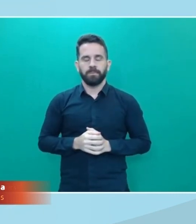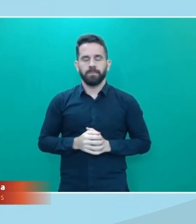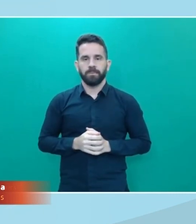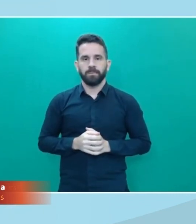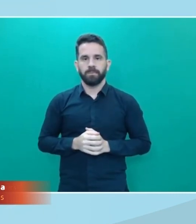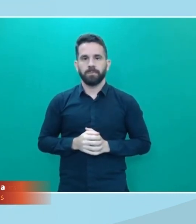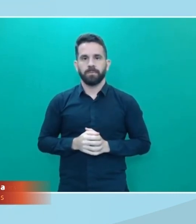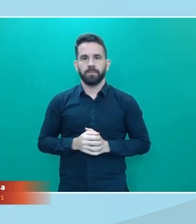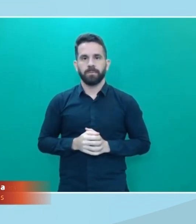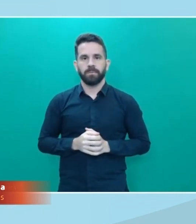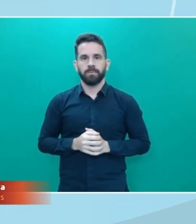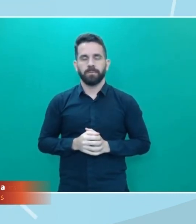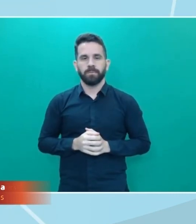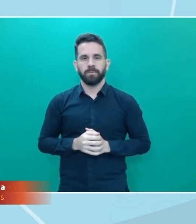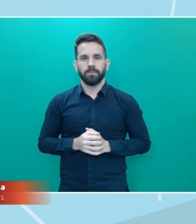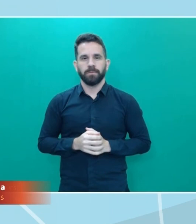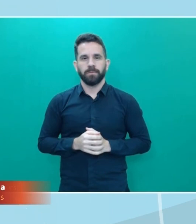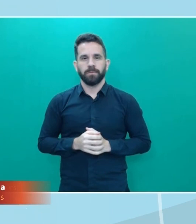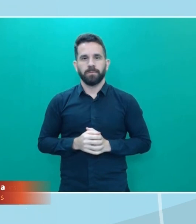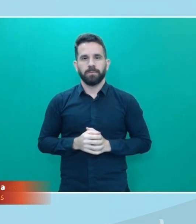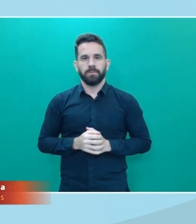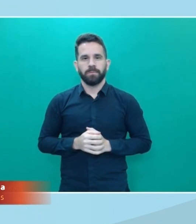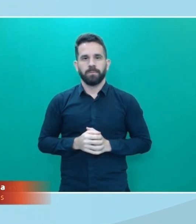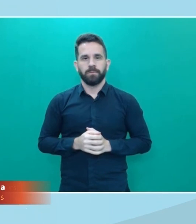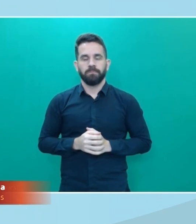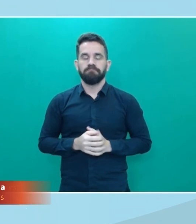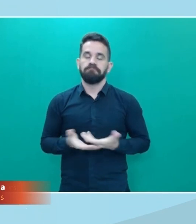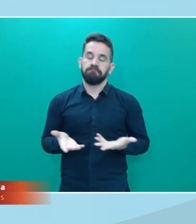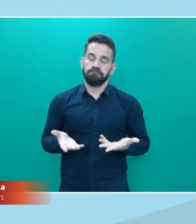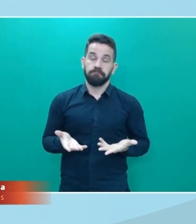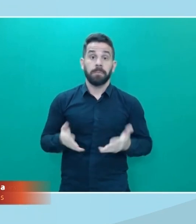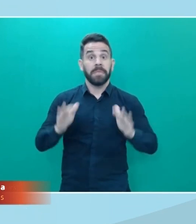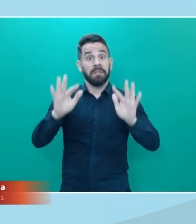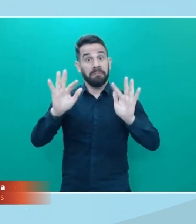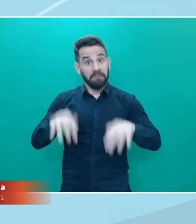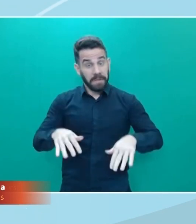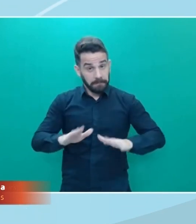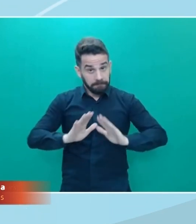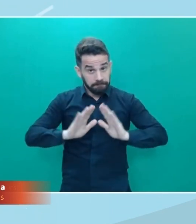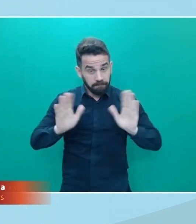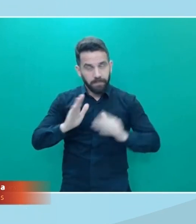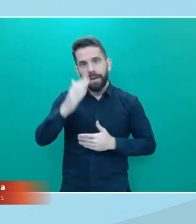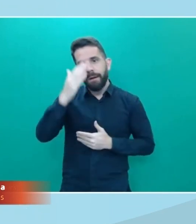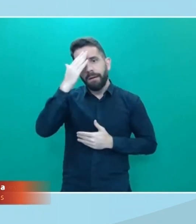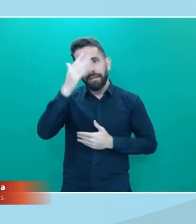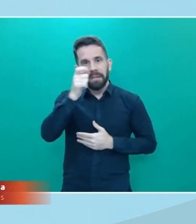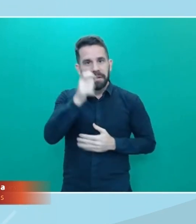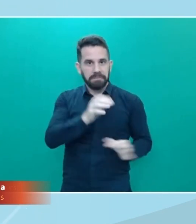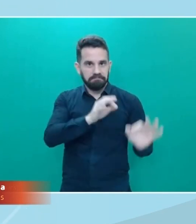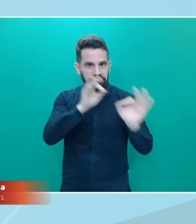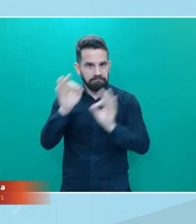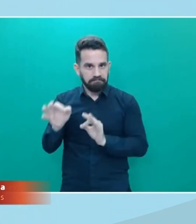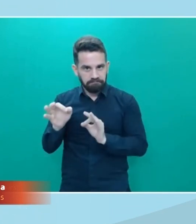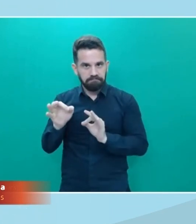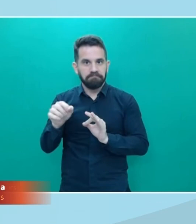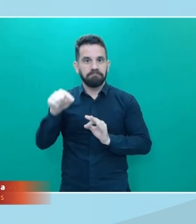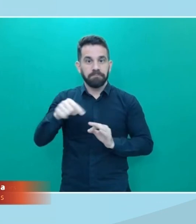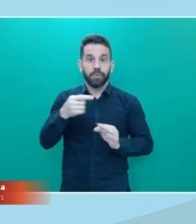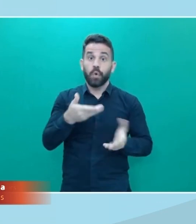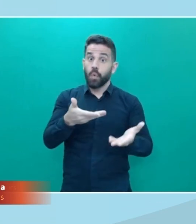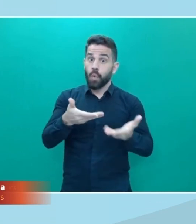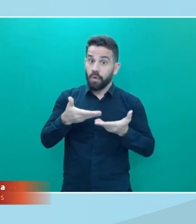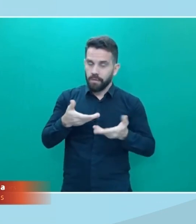99181 1406. Eu me despeço de você agradecendo a sua audiência. Te convido a continuar